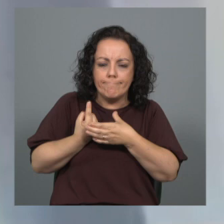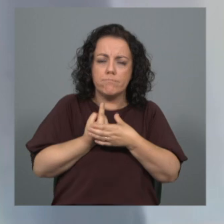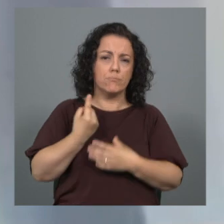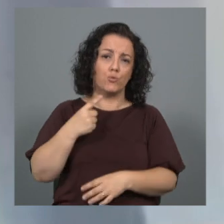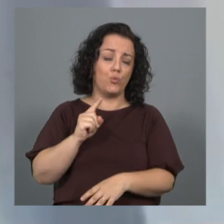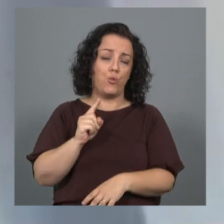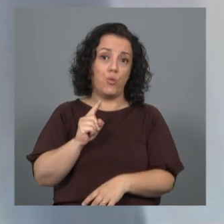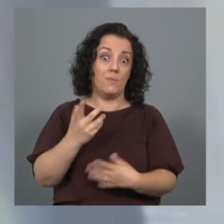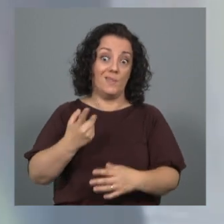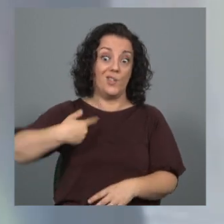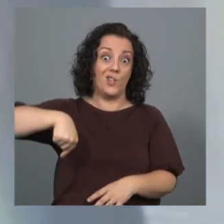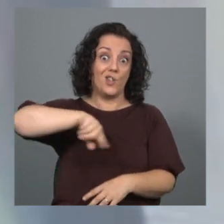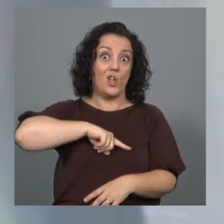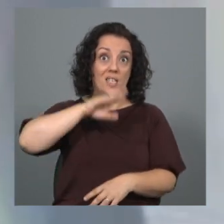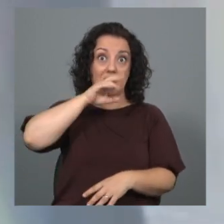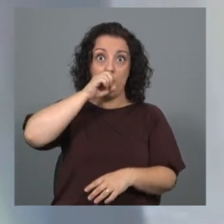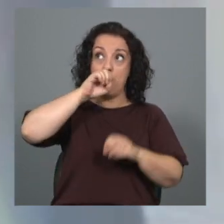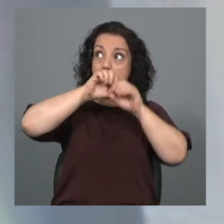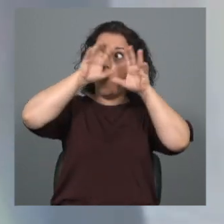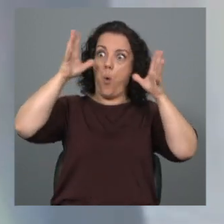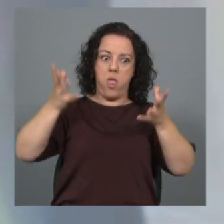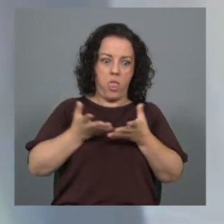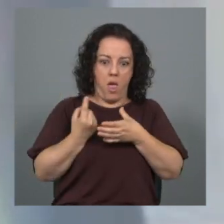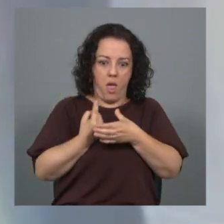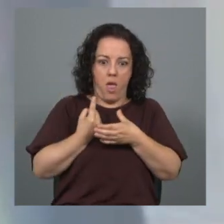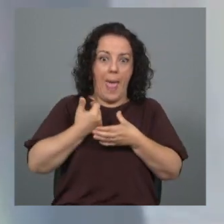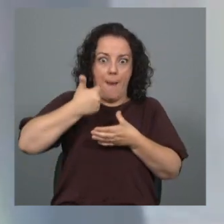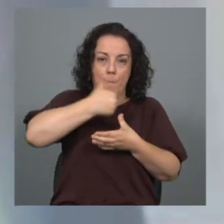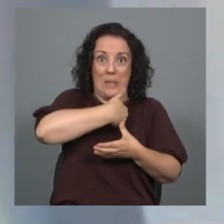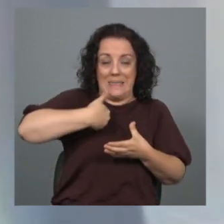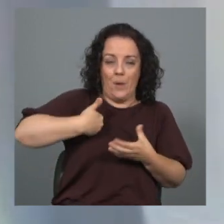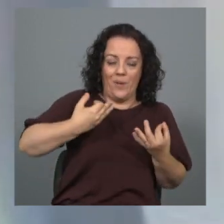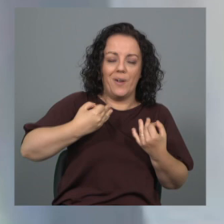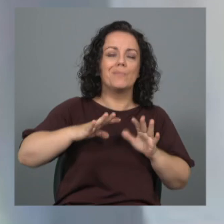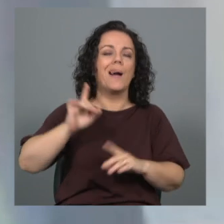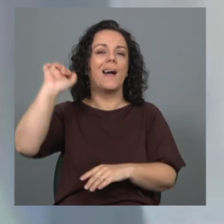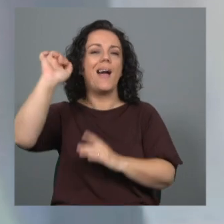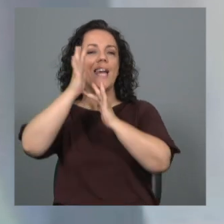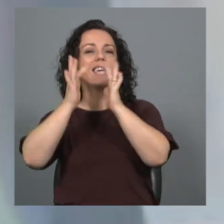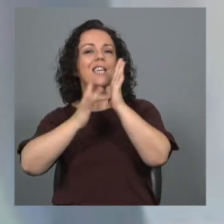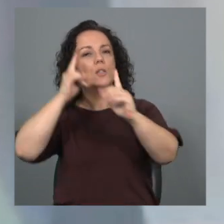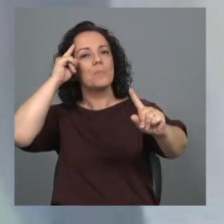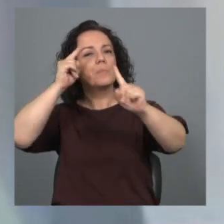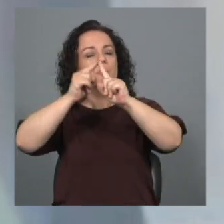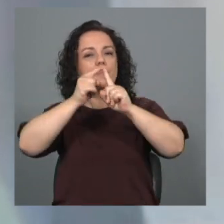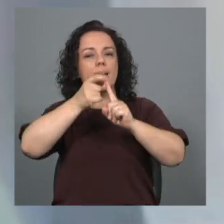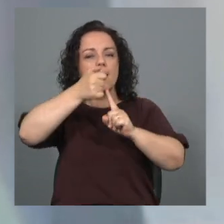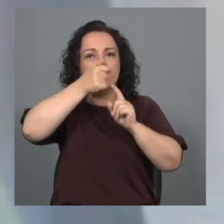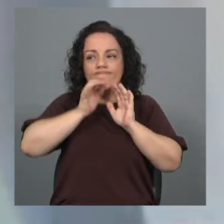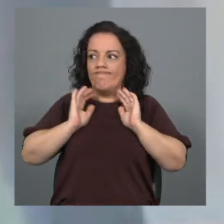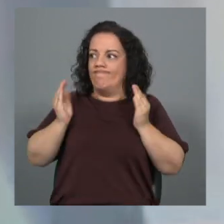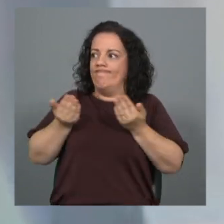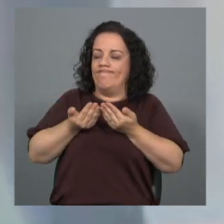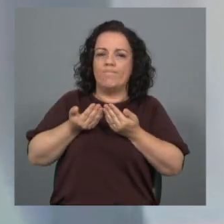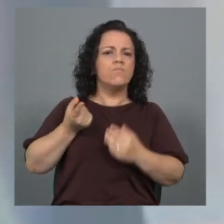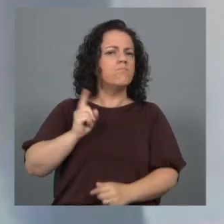é sinónimo de boa saúde ou de proteção, nunca foi essa a perspectiva de Cristo. Ele andou